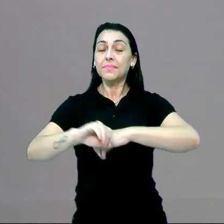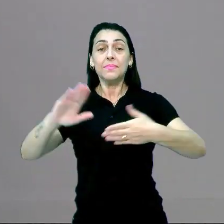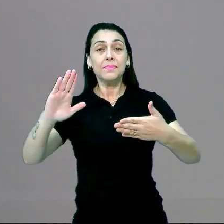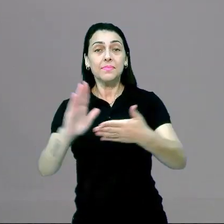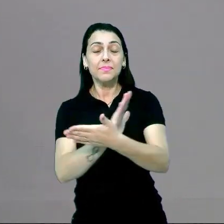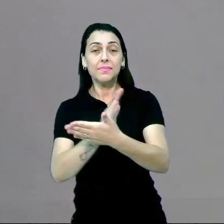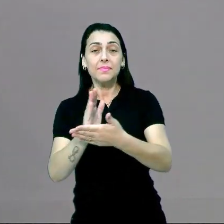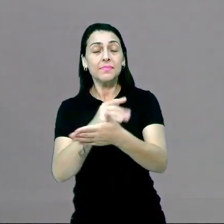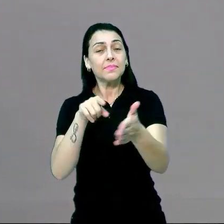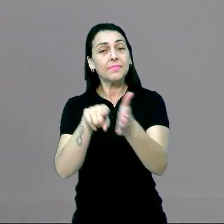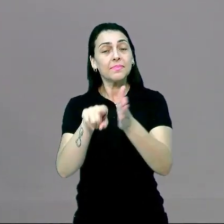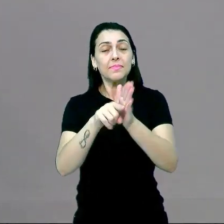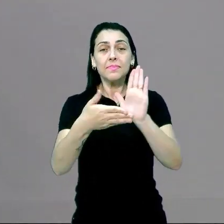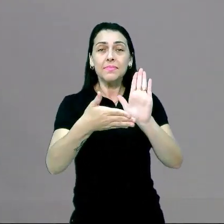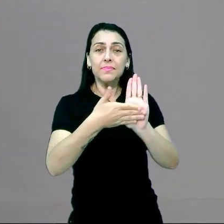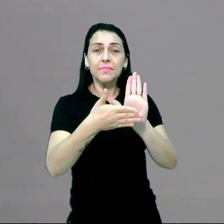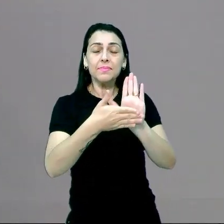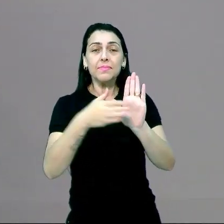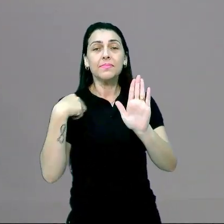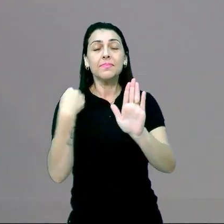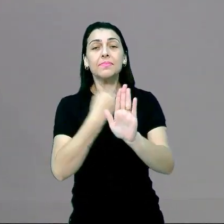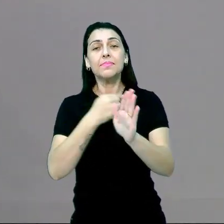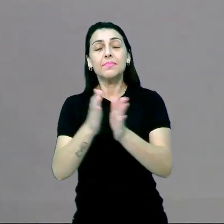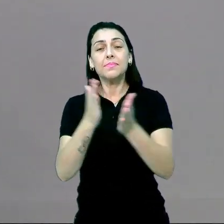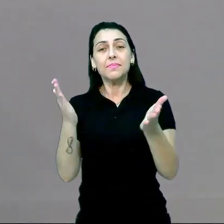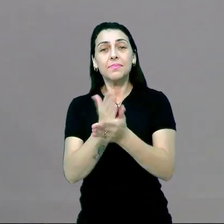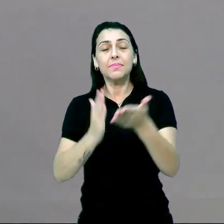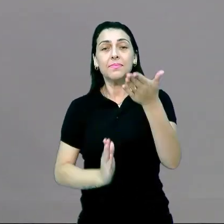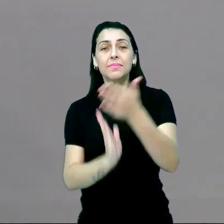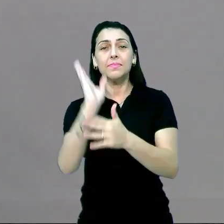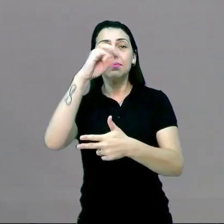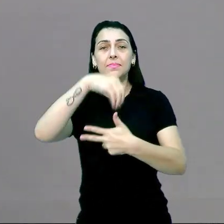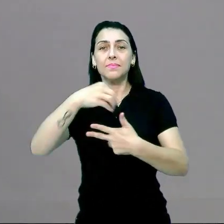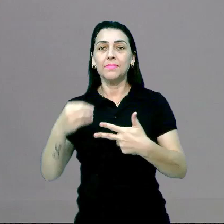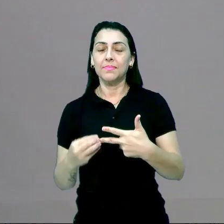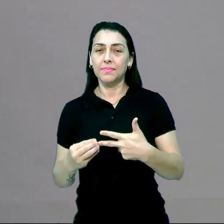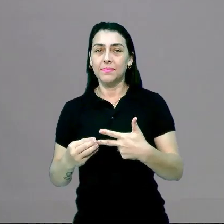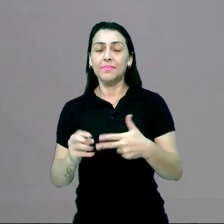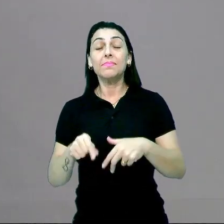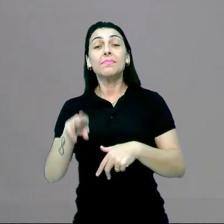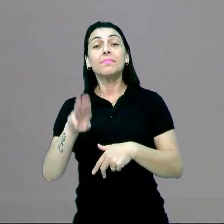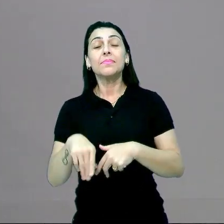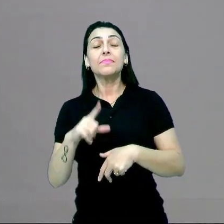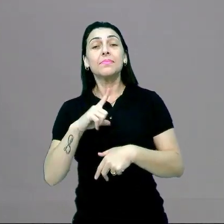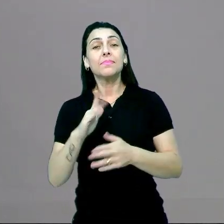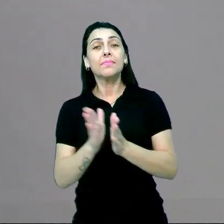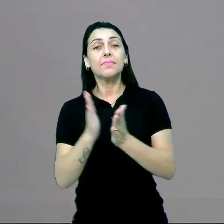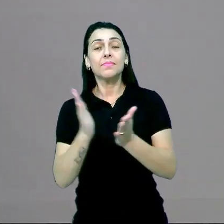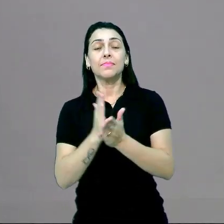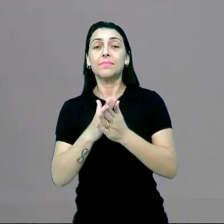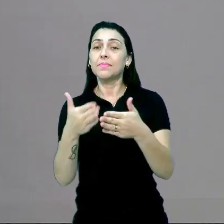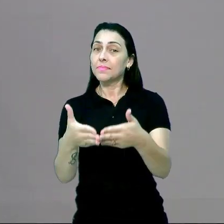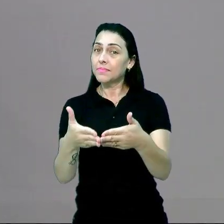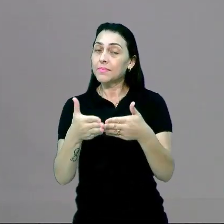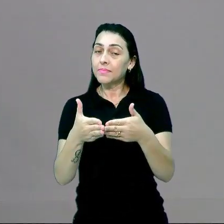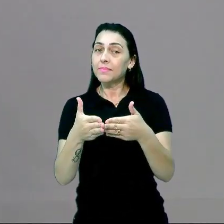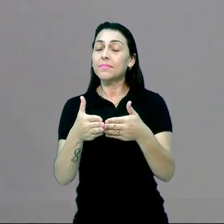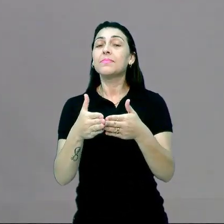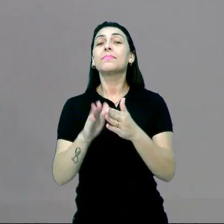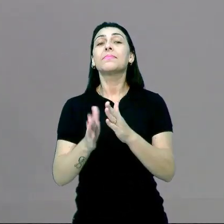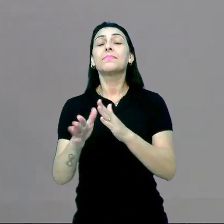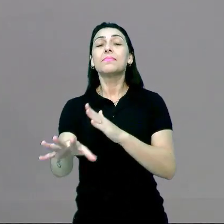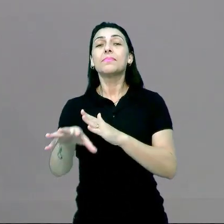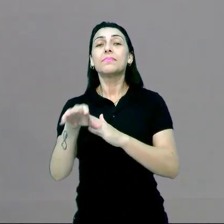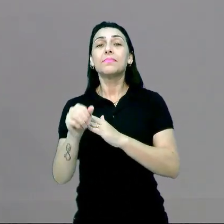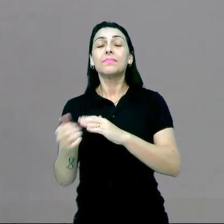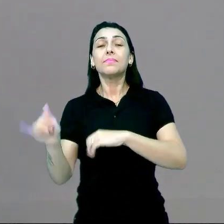algumas questões propostas do nosso livro A Prova Enem. Quem tiver o seu livro, por gentileza, já